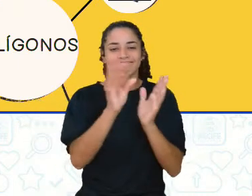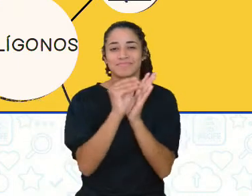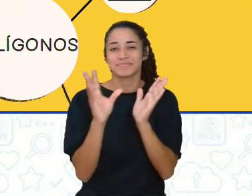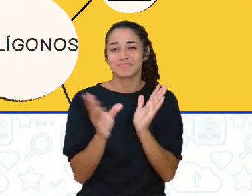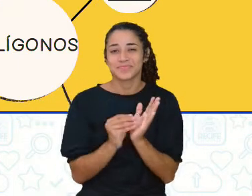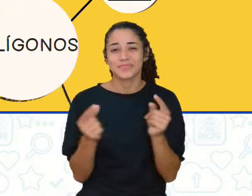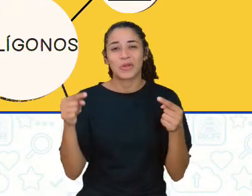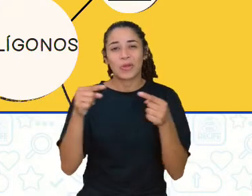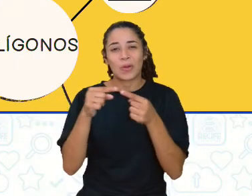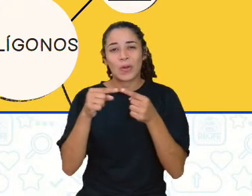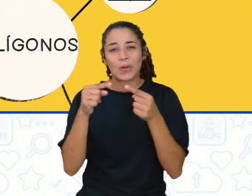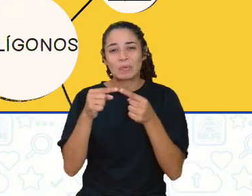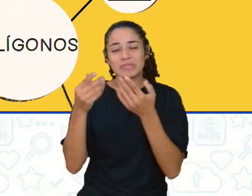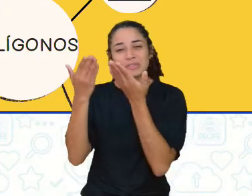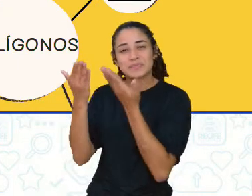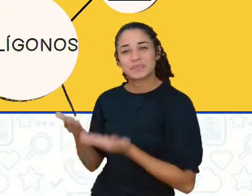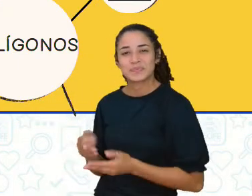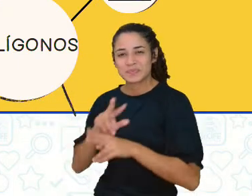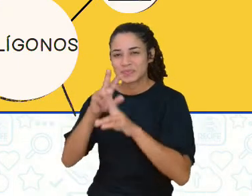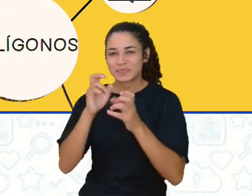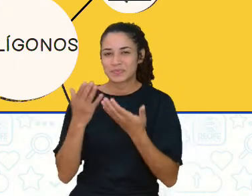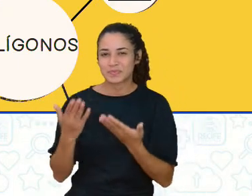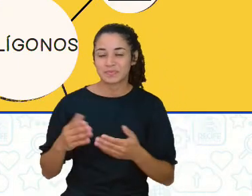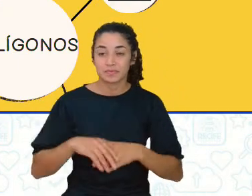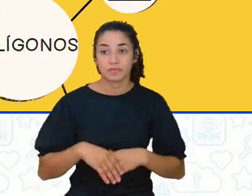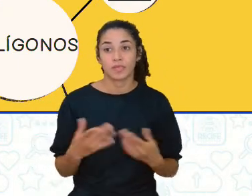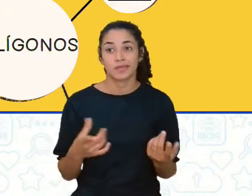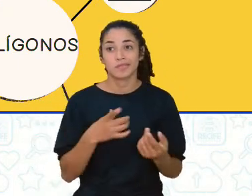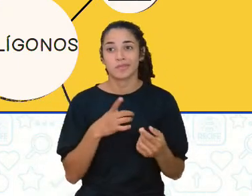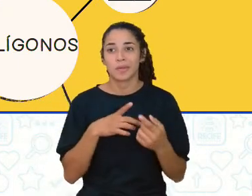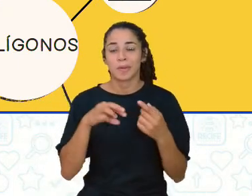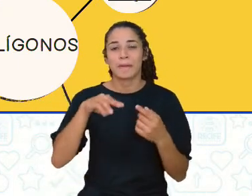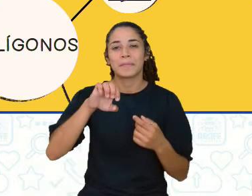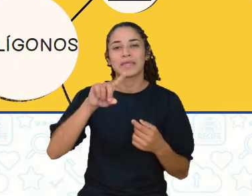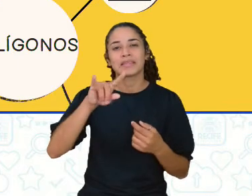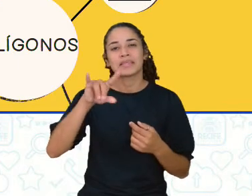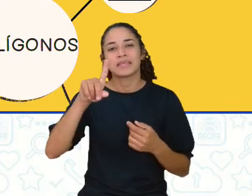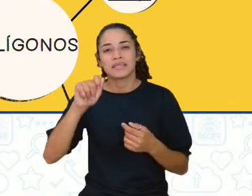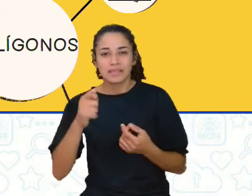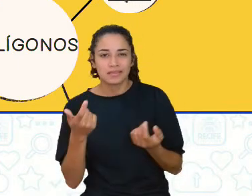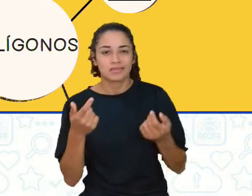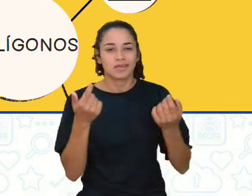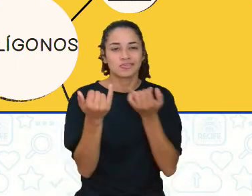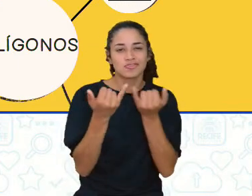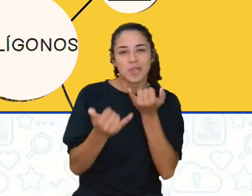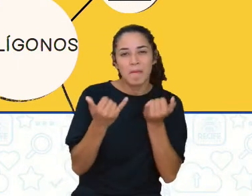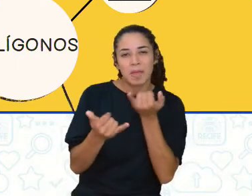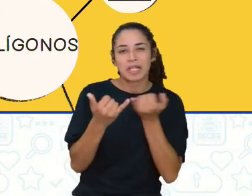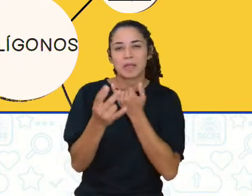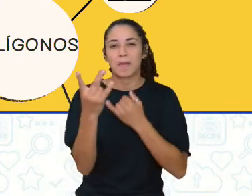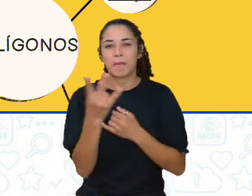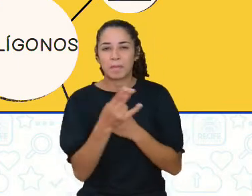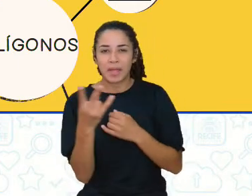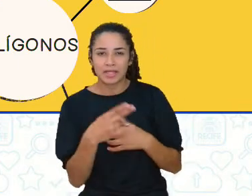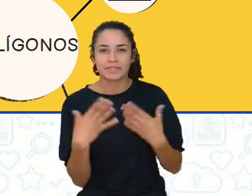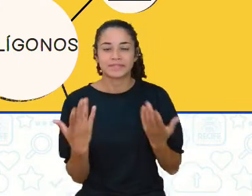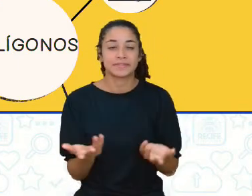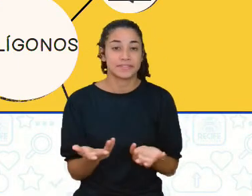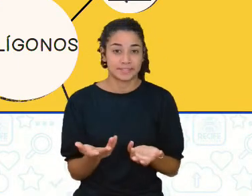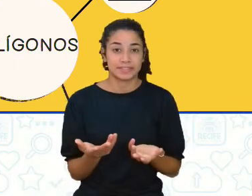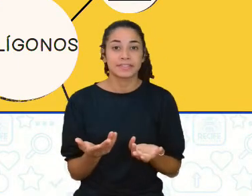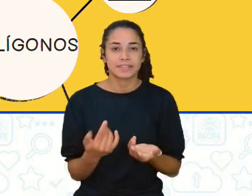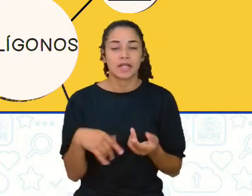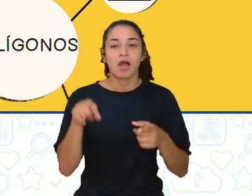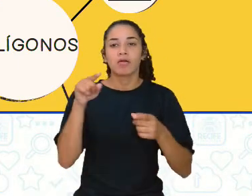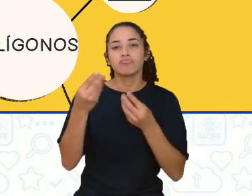esse conteúdo específico. Aqui, ó, medidas, planos, semelhança, par. Ali eu coloquei